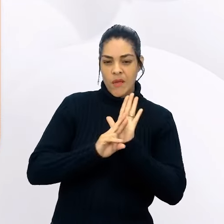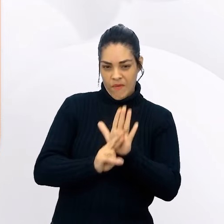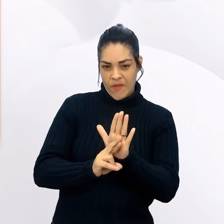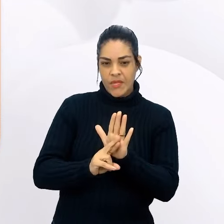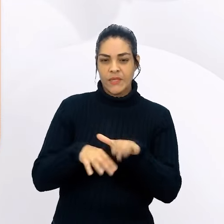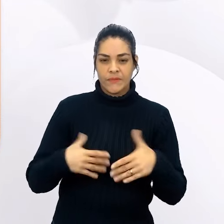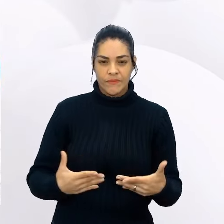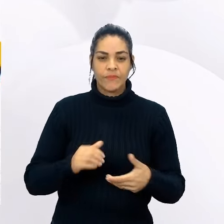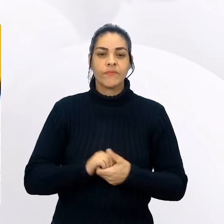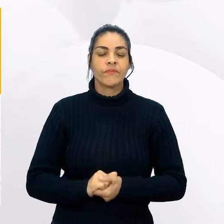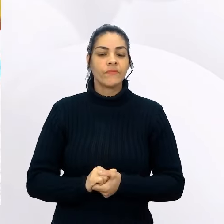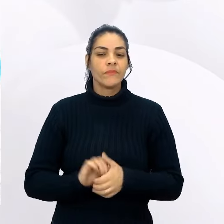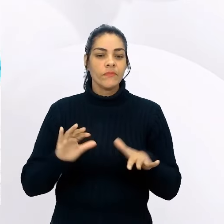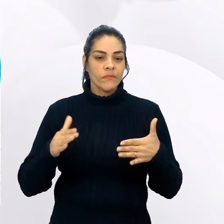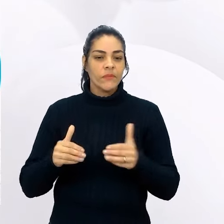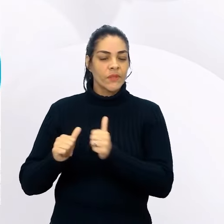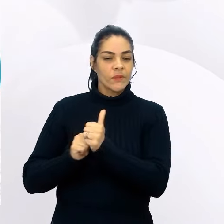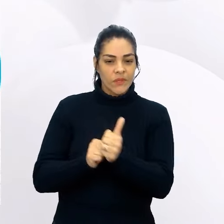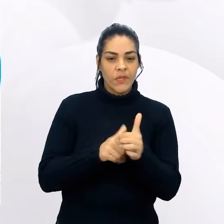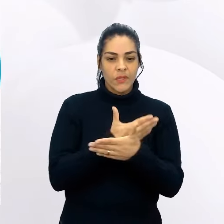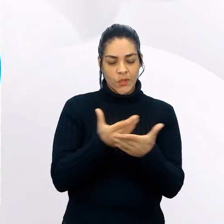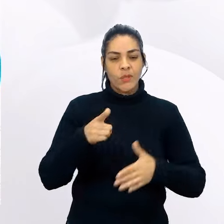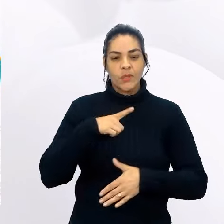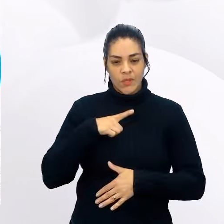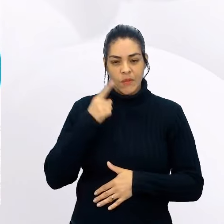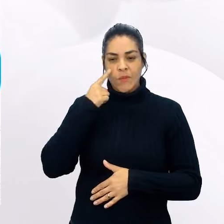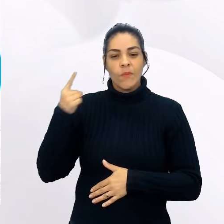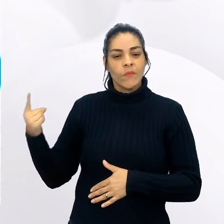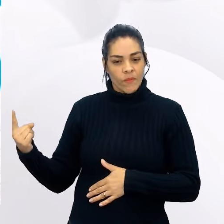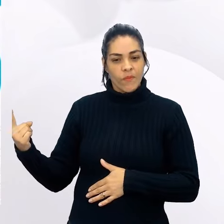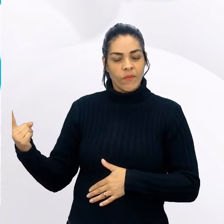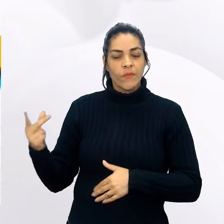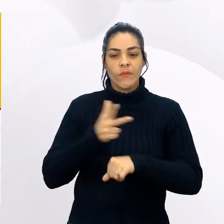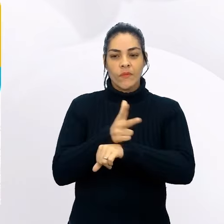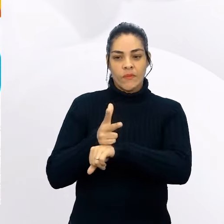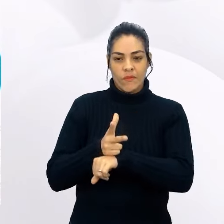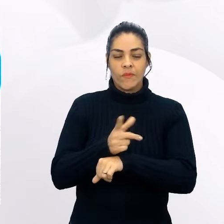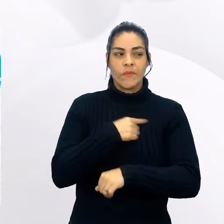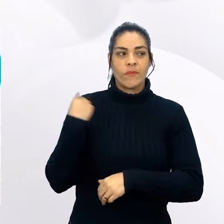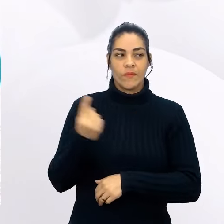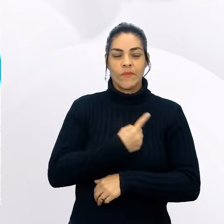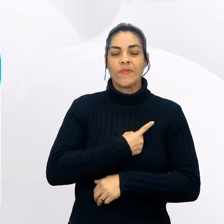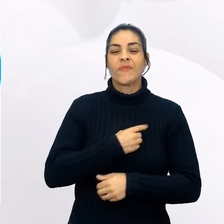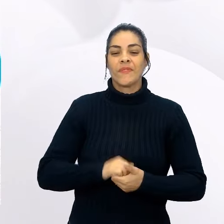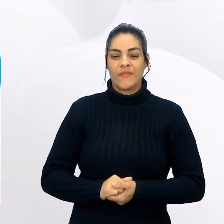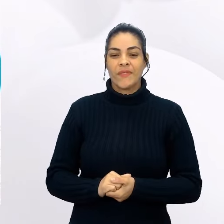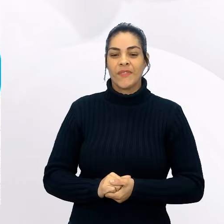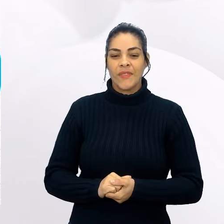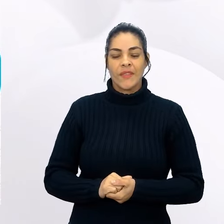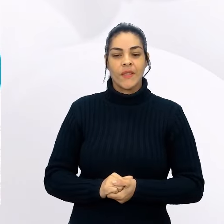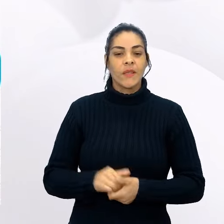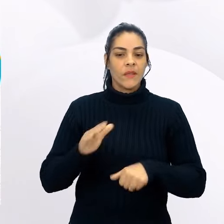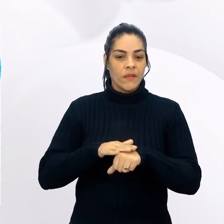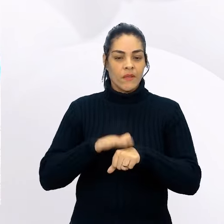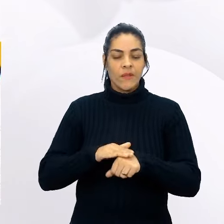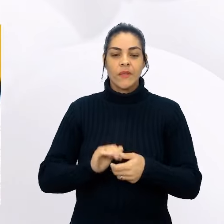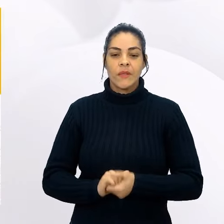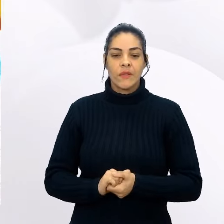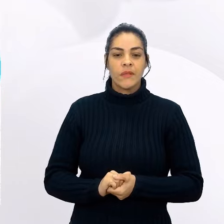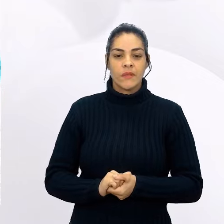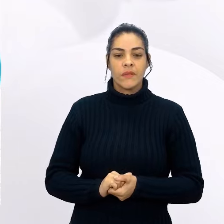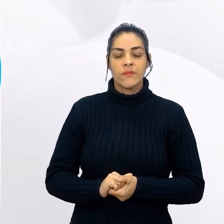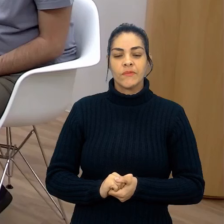referências. E em seguida, então, nós temos o diário de bordo, um vídeo que a nossa formadora aqui, Terezinha, confeccionou. Então, vamos lá